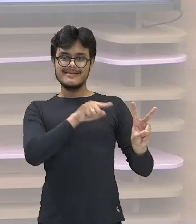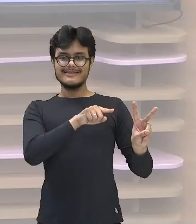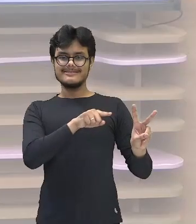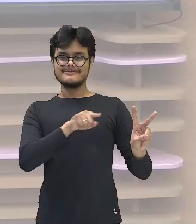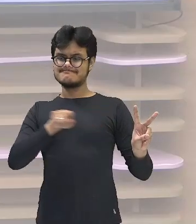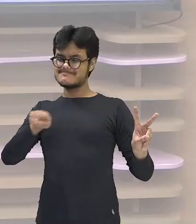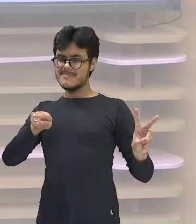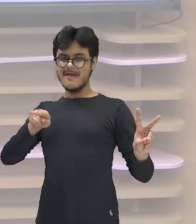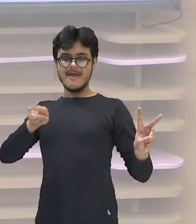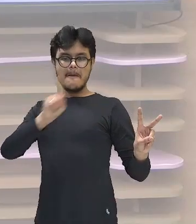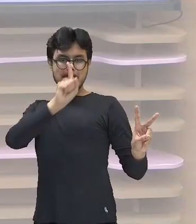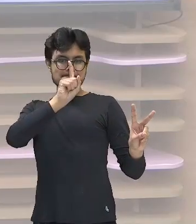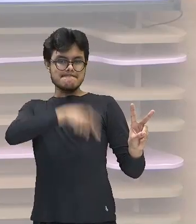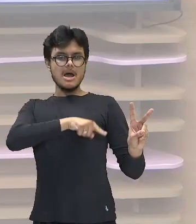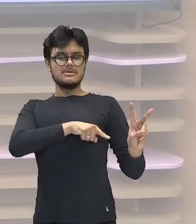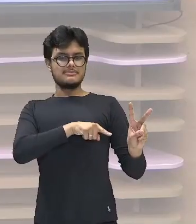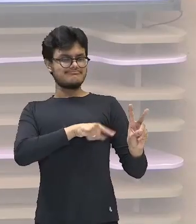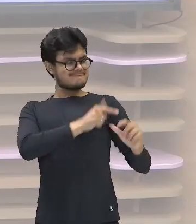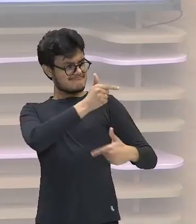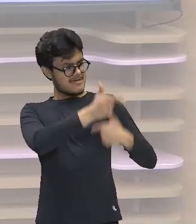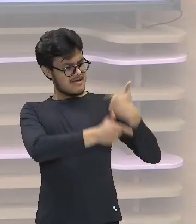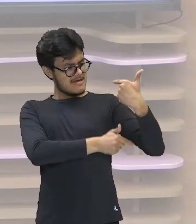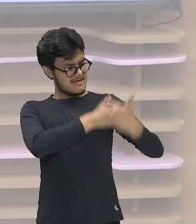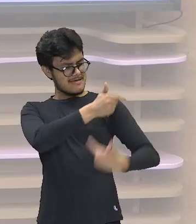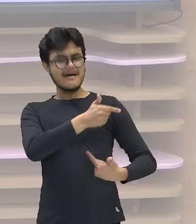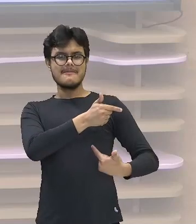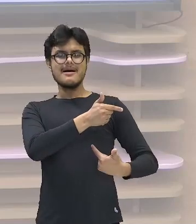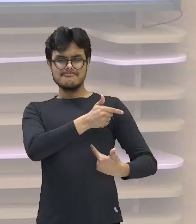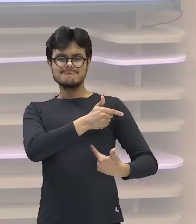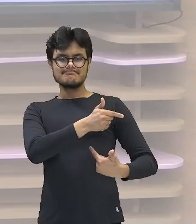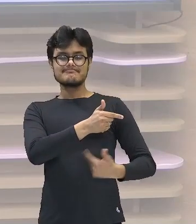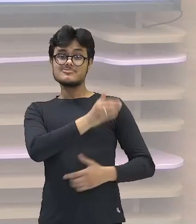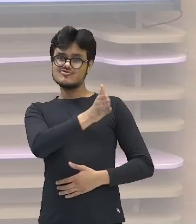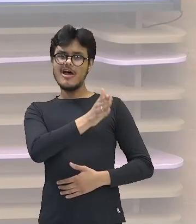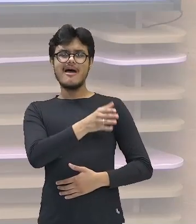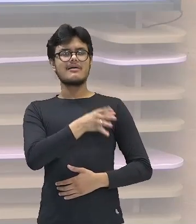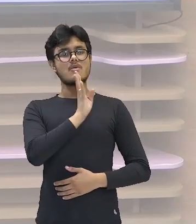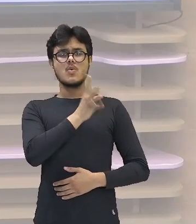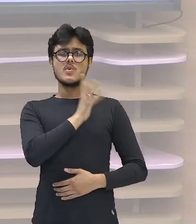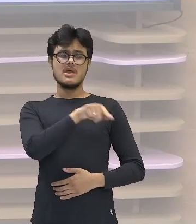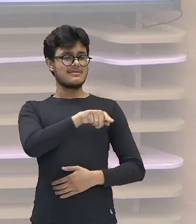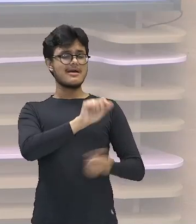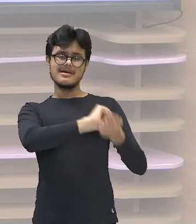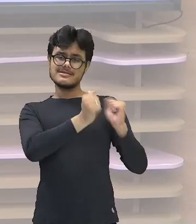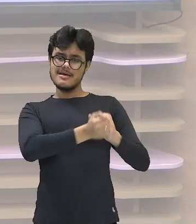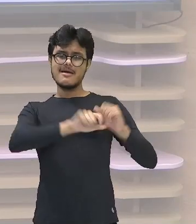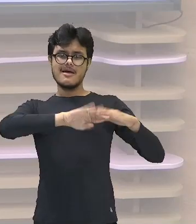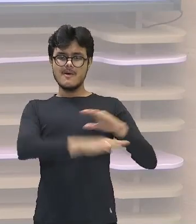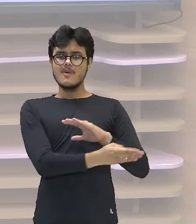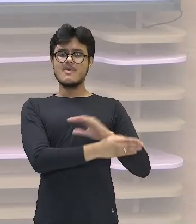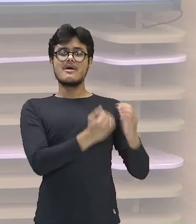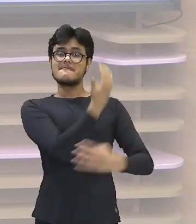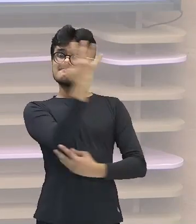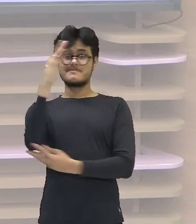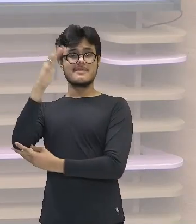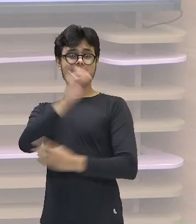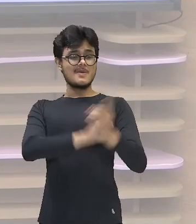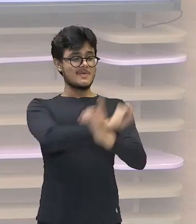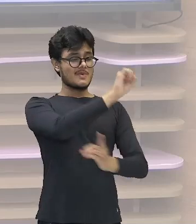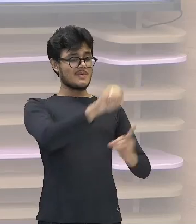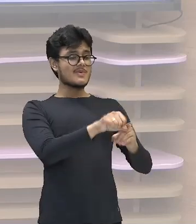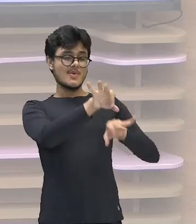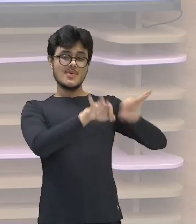povos indígenas, onde eles já tinham todo uma estrutura, né, na sociedade, onde